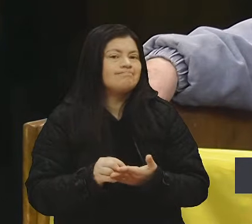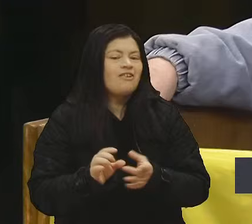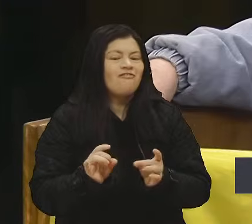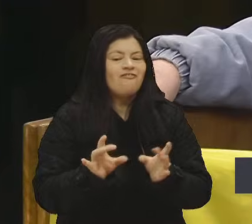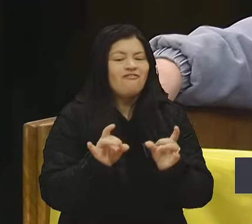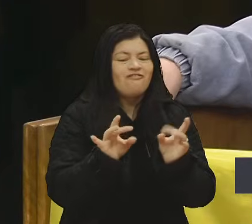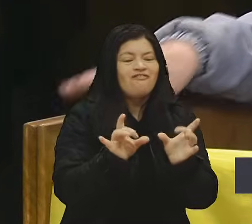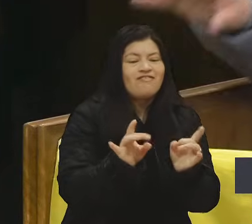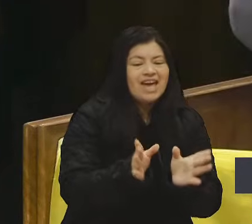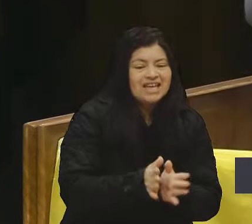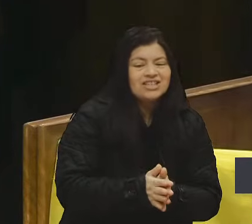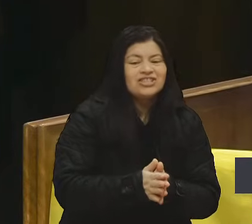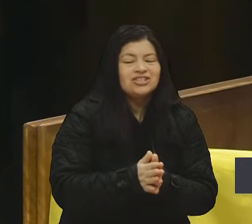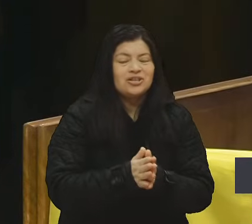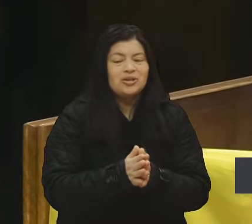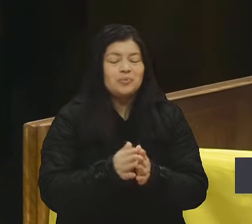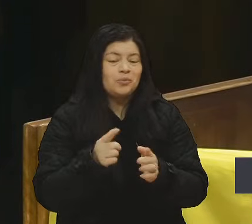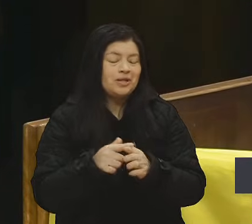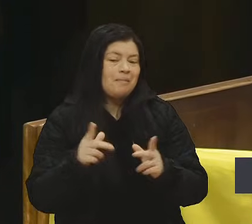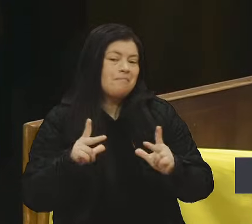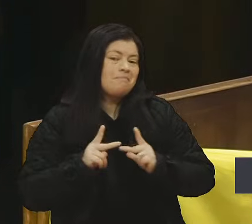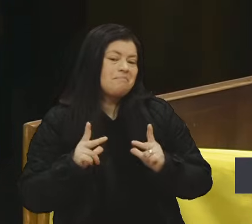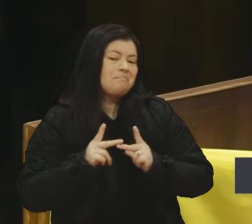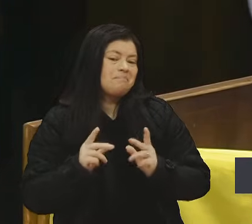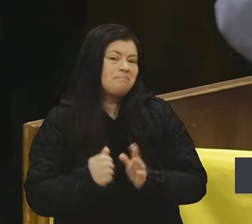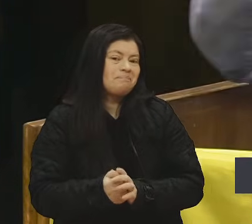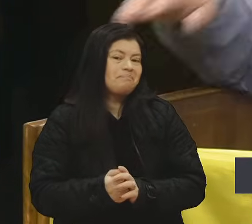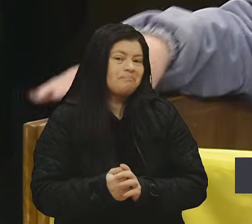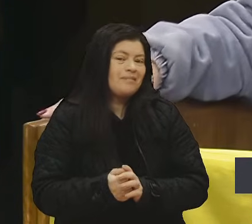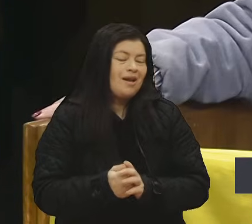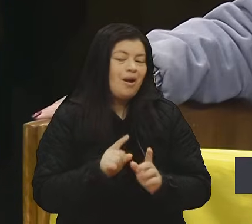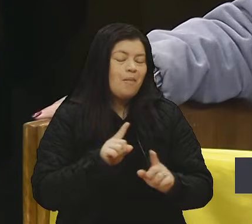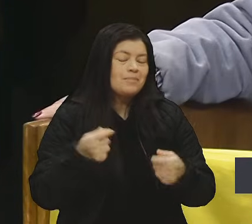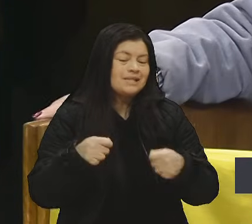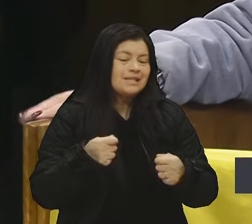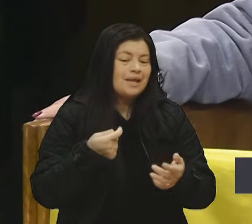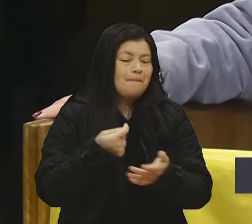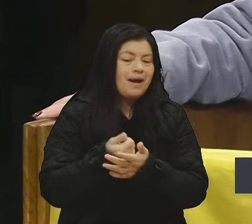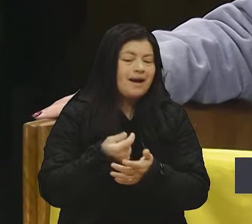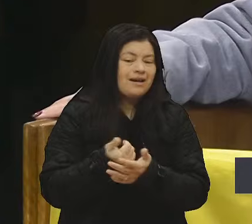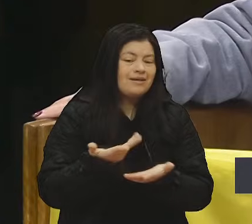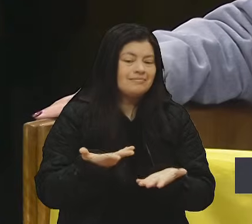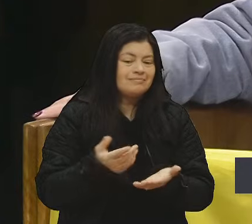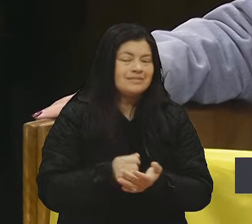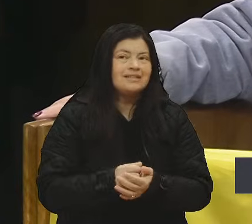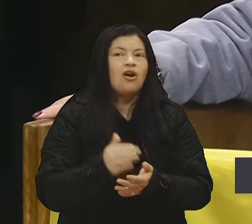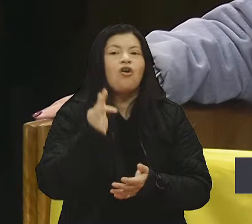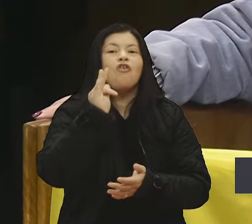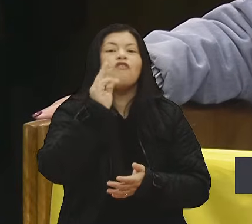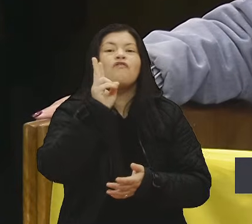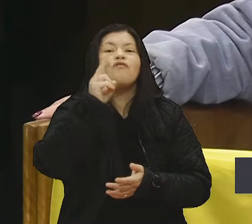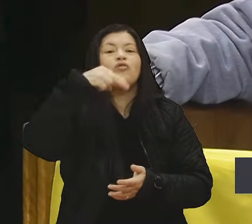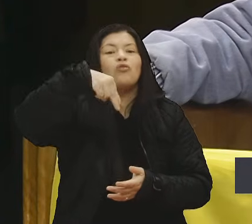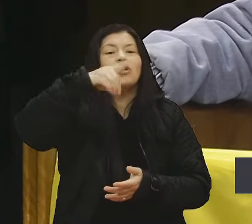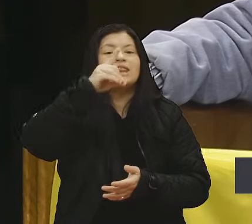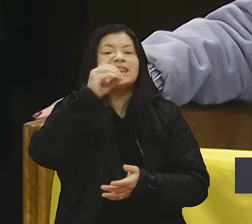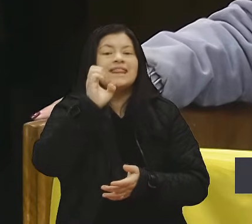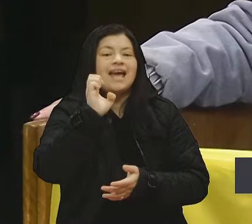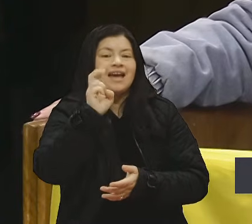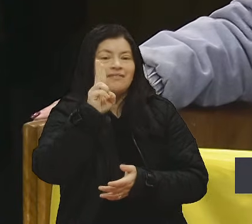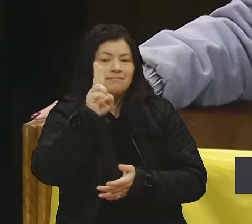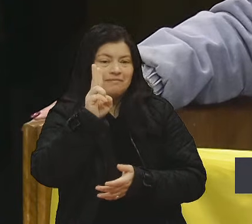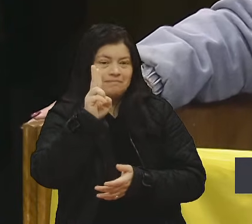precisar subsidiar. E só para encerrar, eu tinha uma desconfiança, doutor Marcelo, que o Fundeb estava na conta.